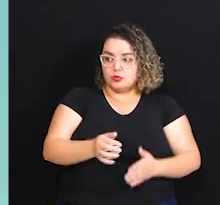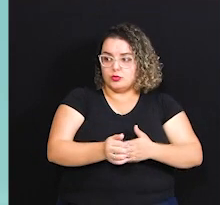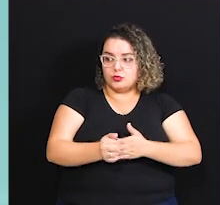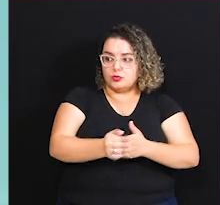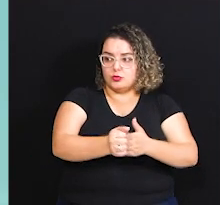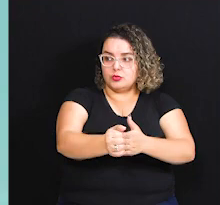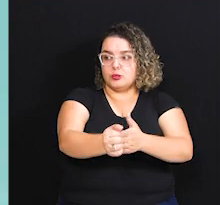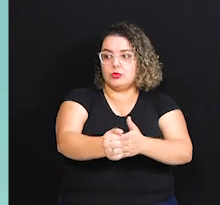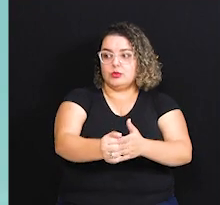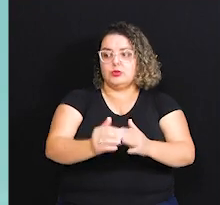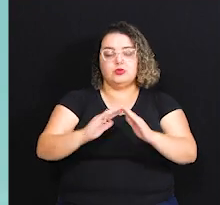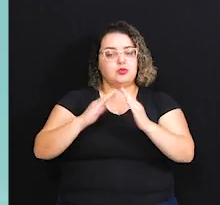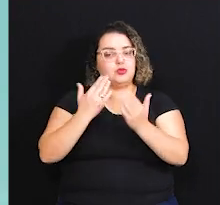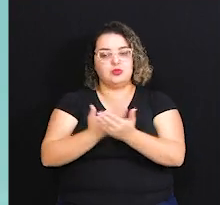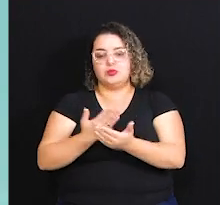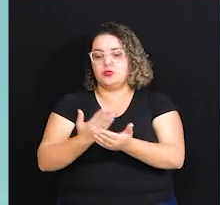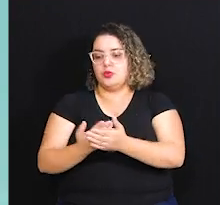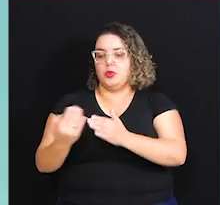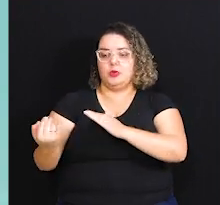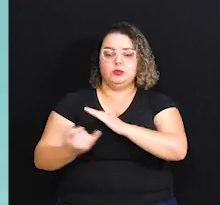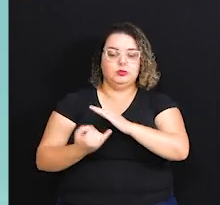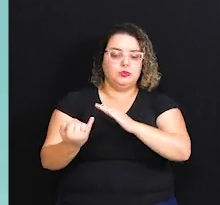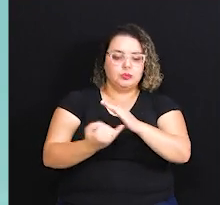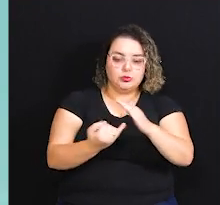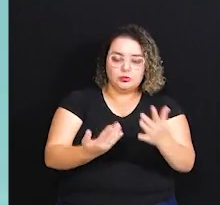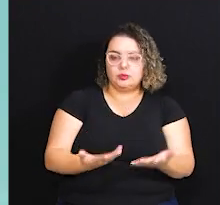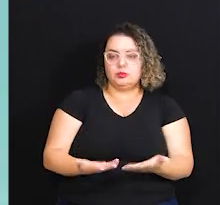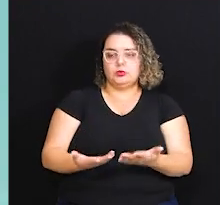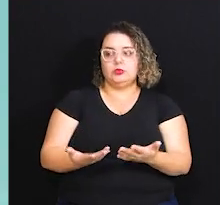de escolas, instituições